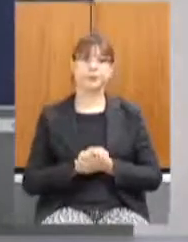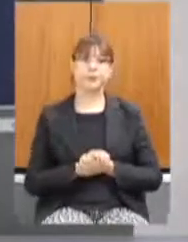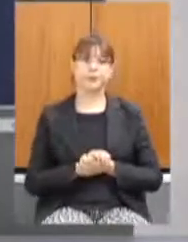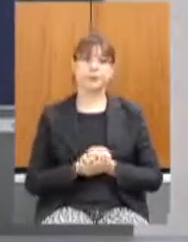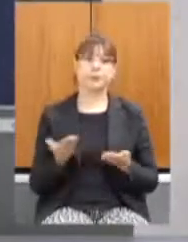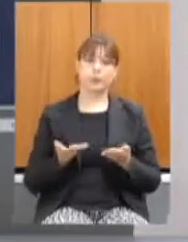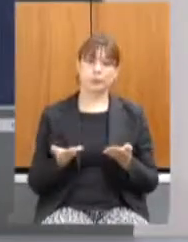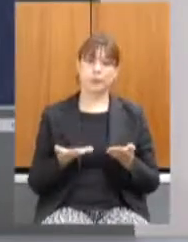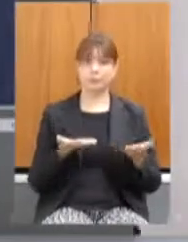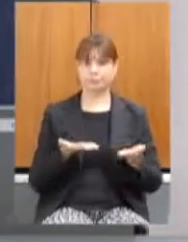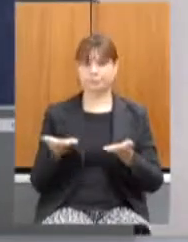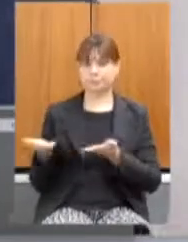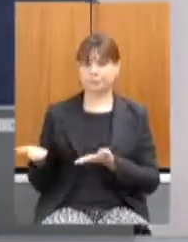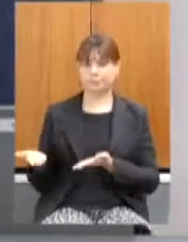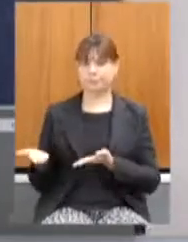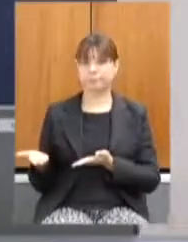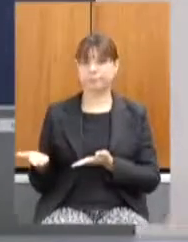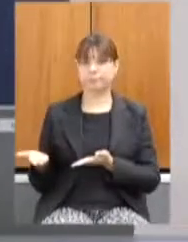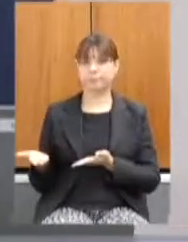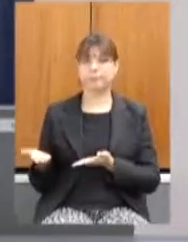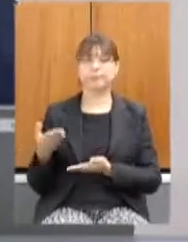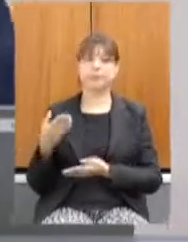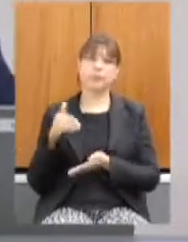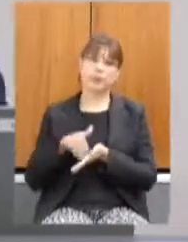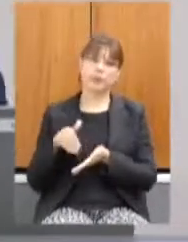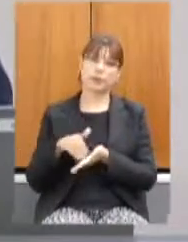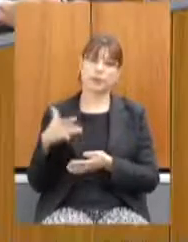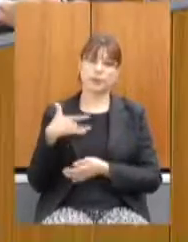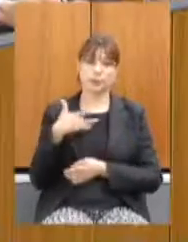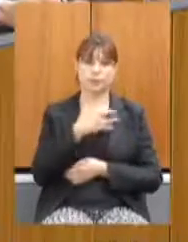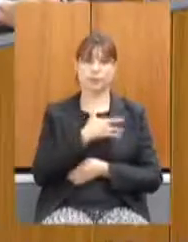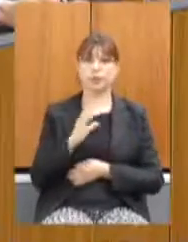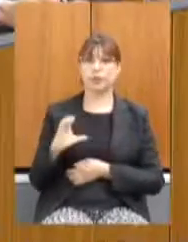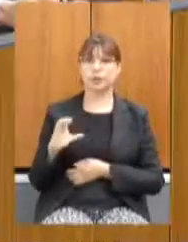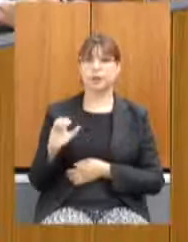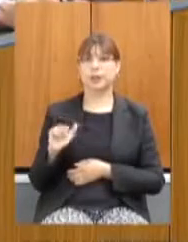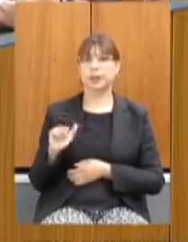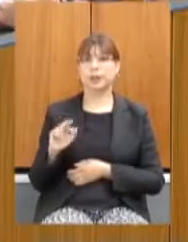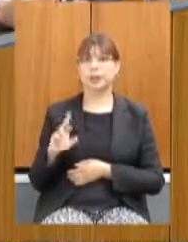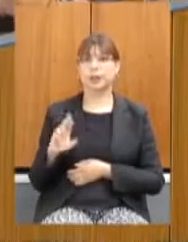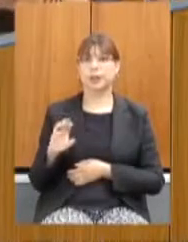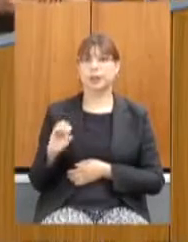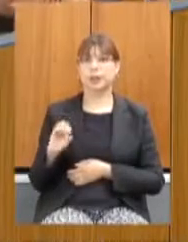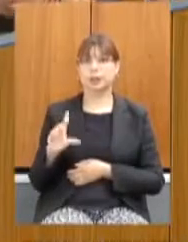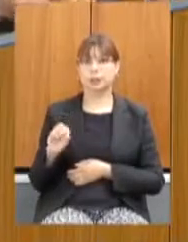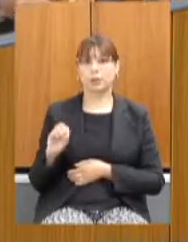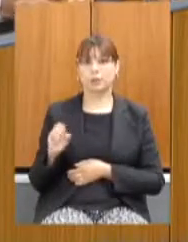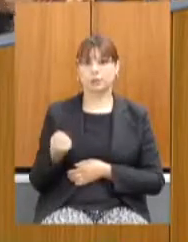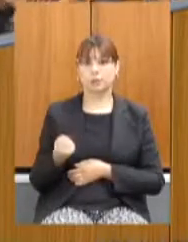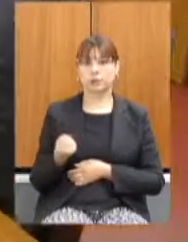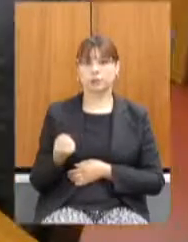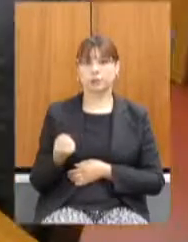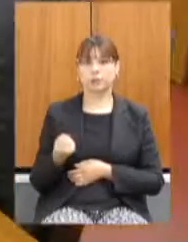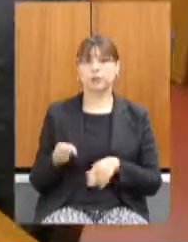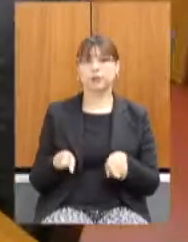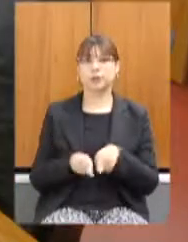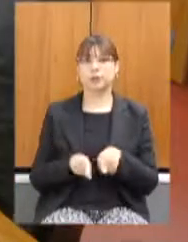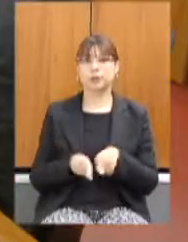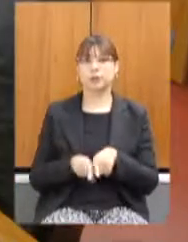nós passamos a palavra ao senhor secretário de saúde Dr Carlos Eduardo sem antes registrar também a presença